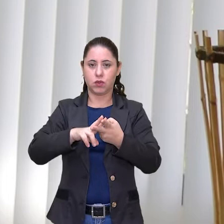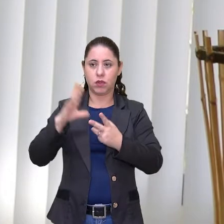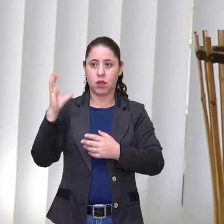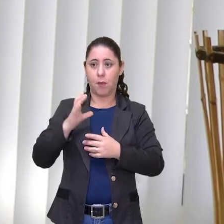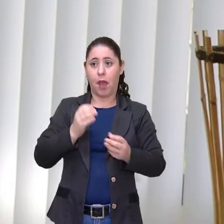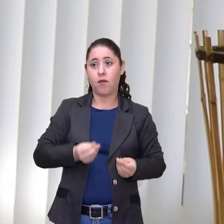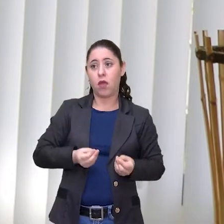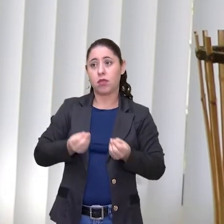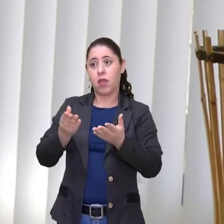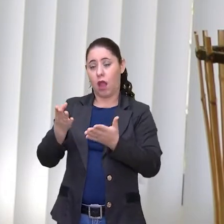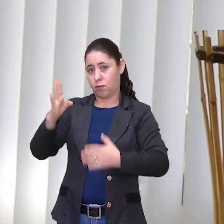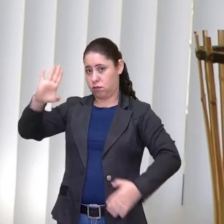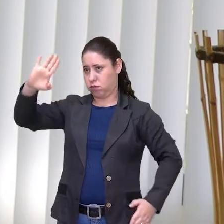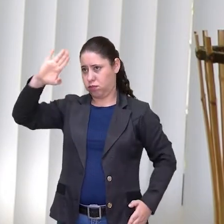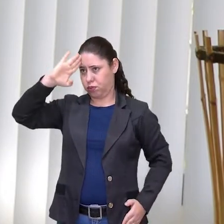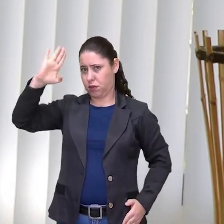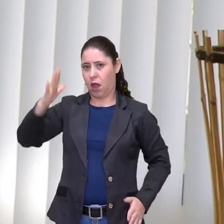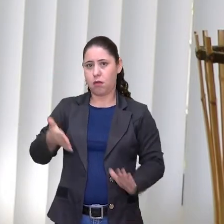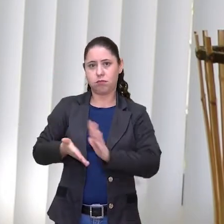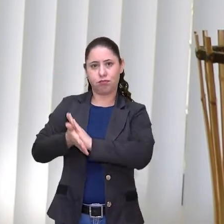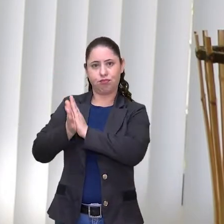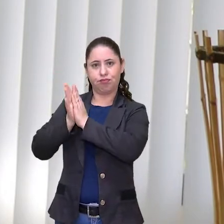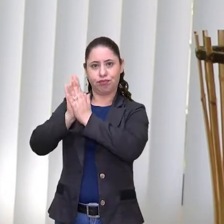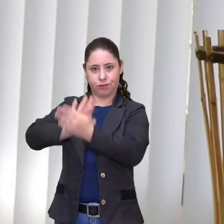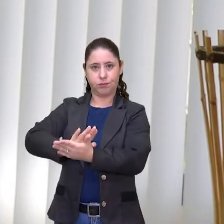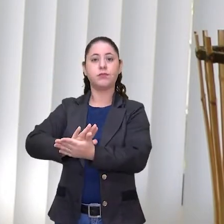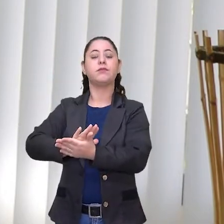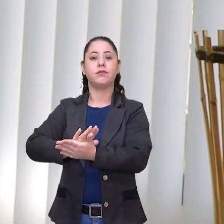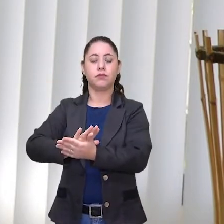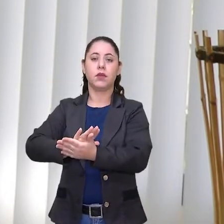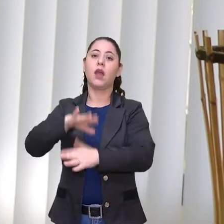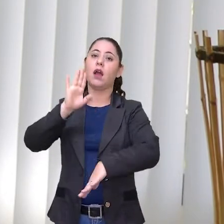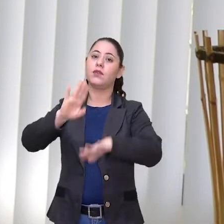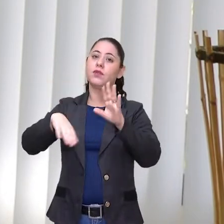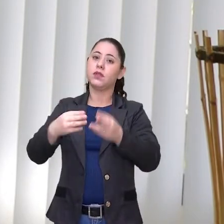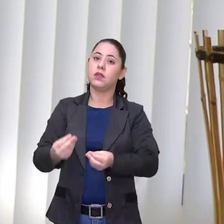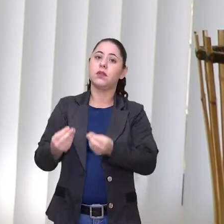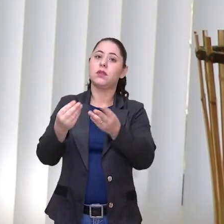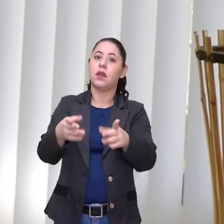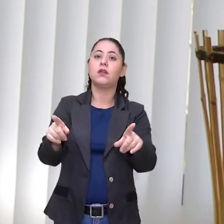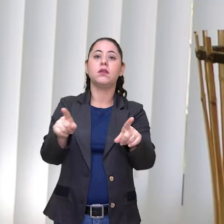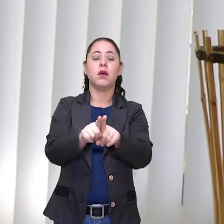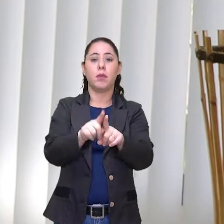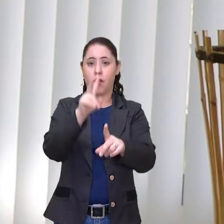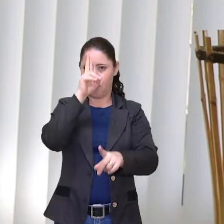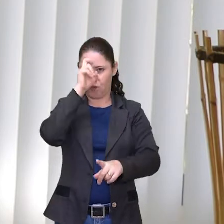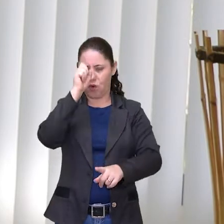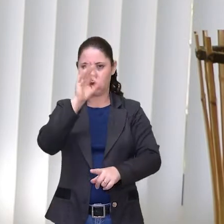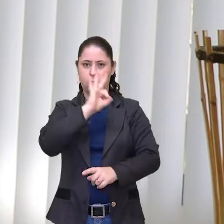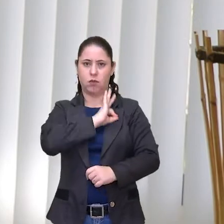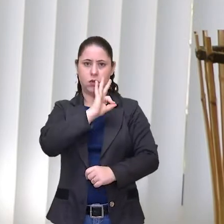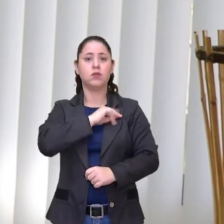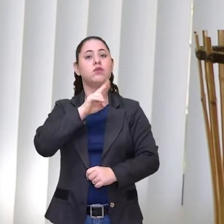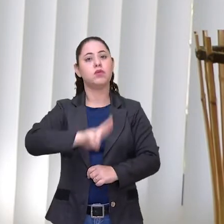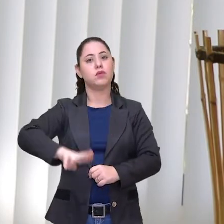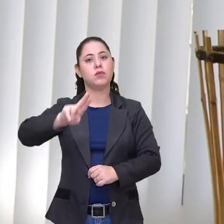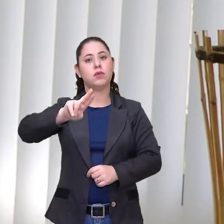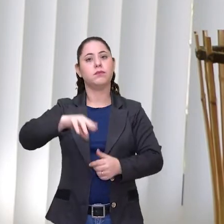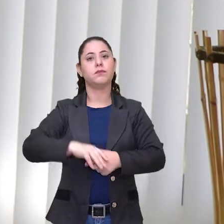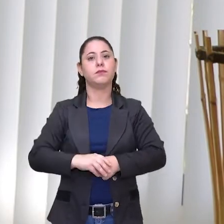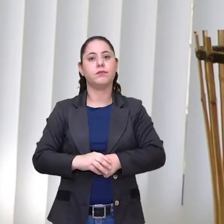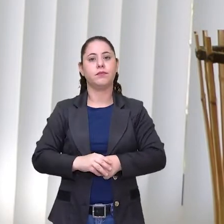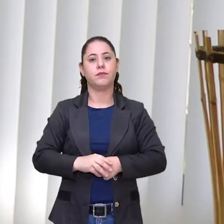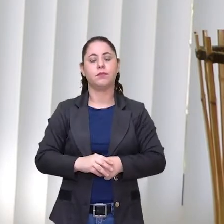são entregues para o exército, para fins de destruição, e às vezes são cedidos também para a força policial para seu